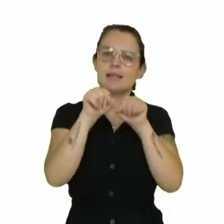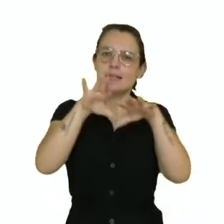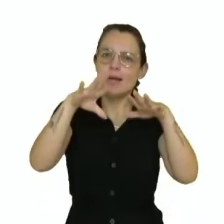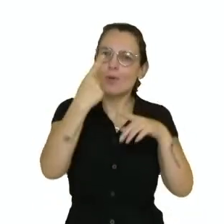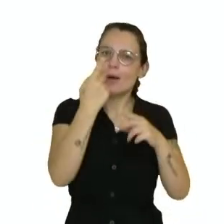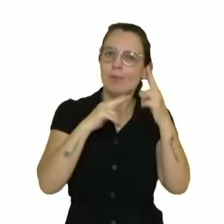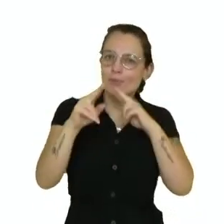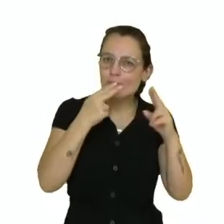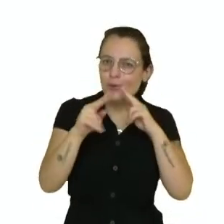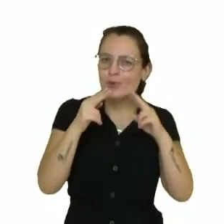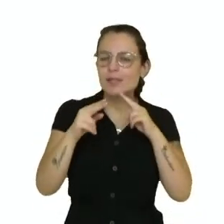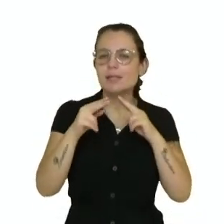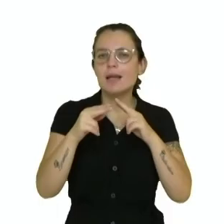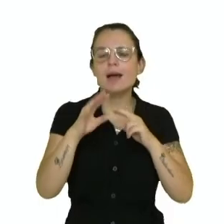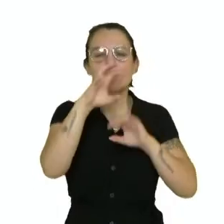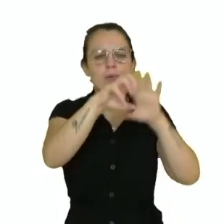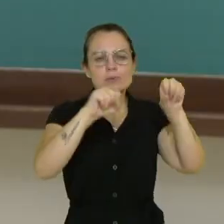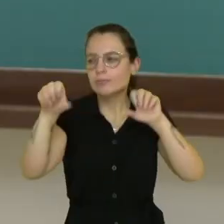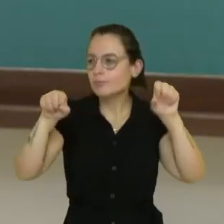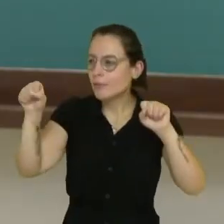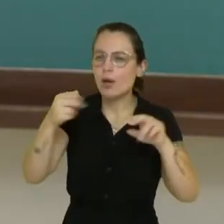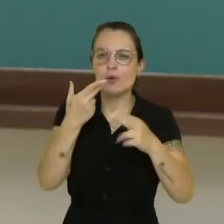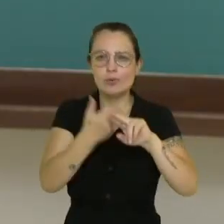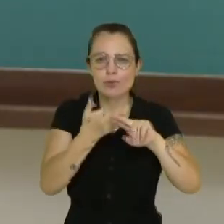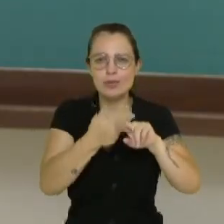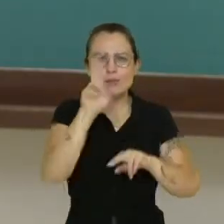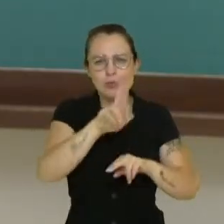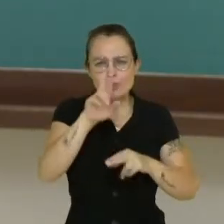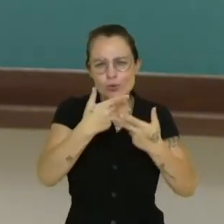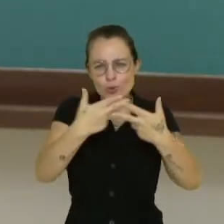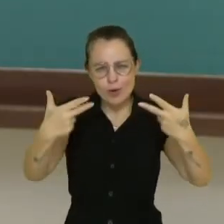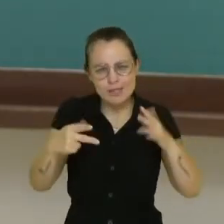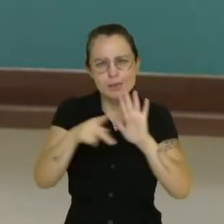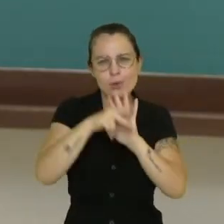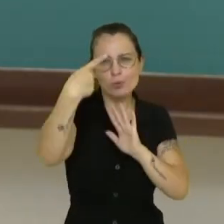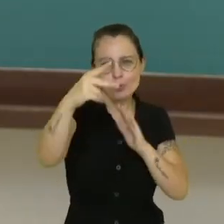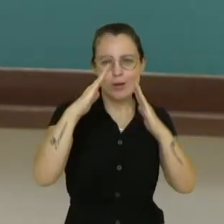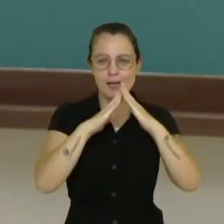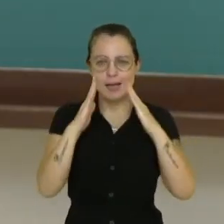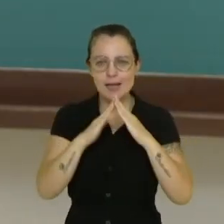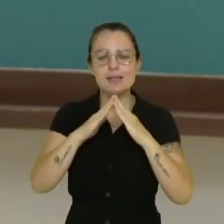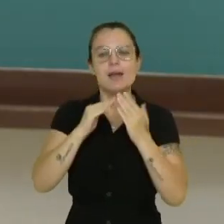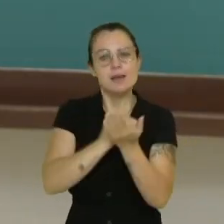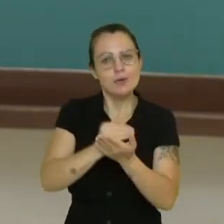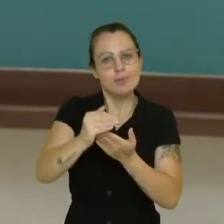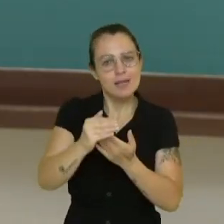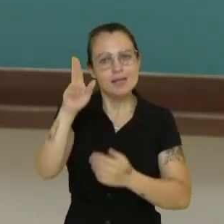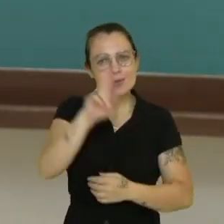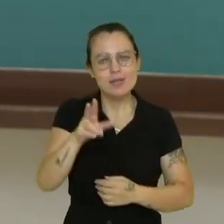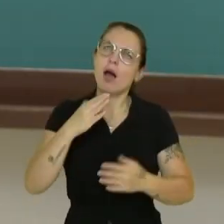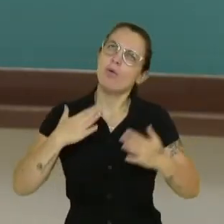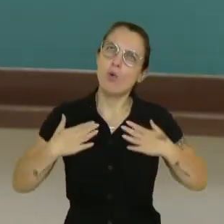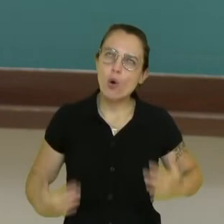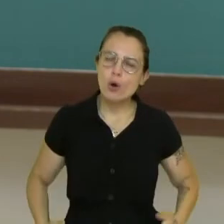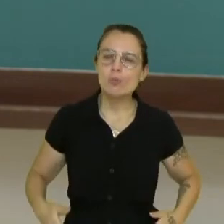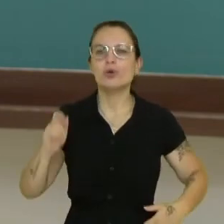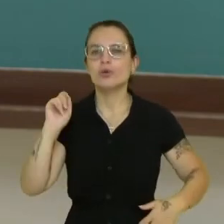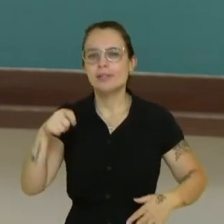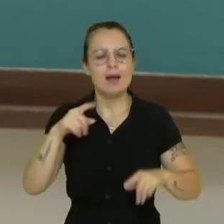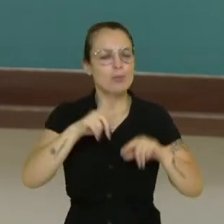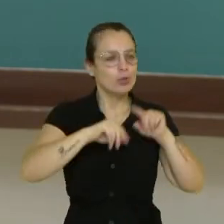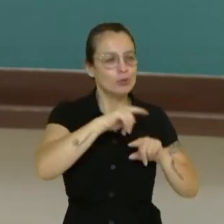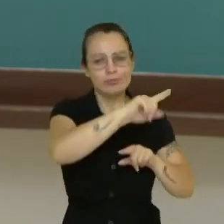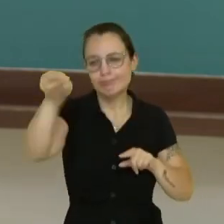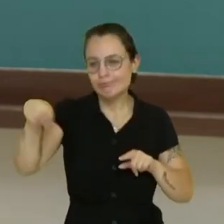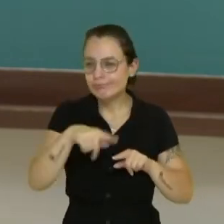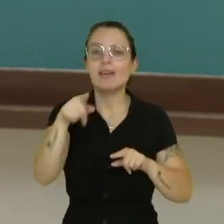volta e até mesmo com o seu próprio corpo? Pense em alguma possibilidade sonora a partir do seu próprio corpo e dos objetos à sua volta e eu